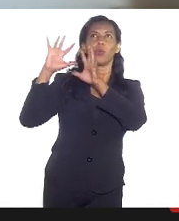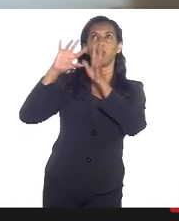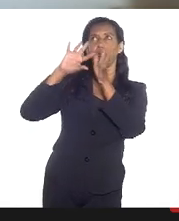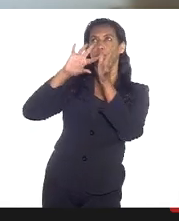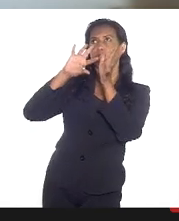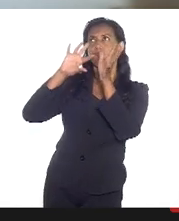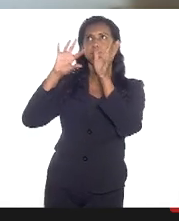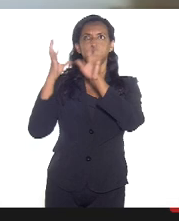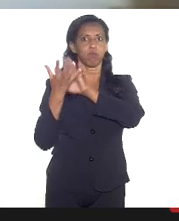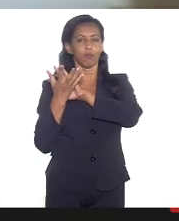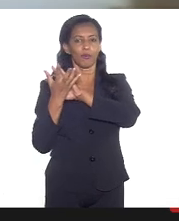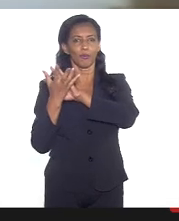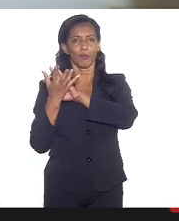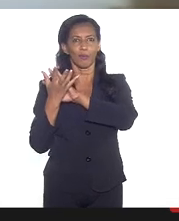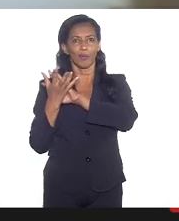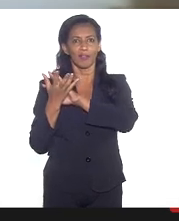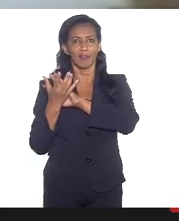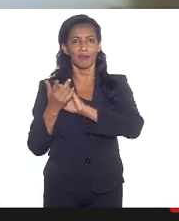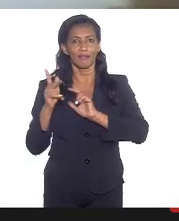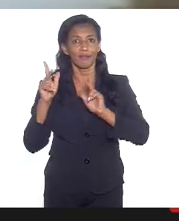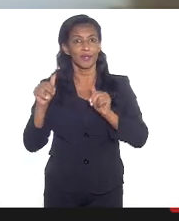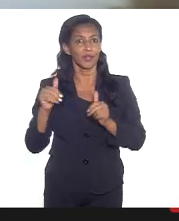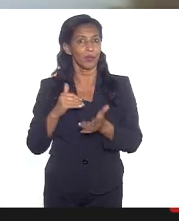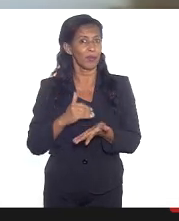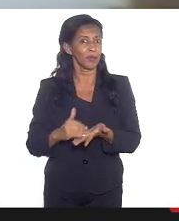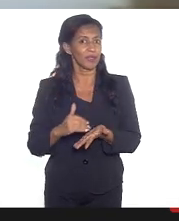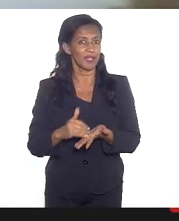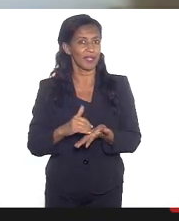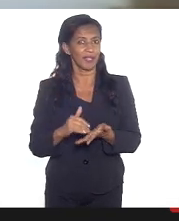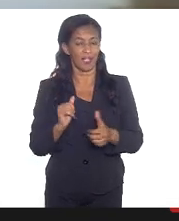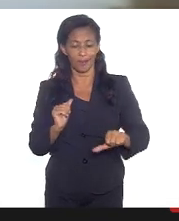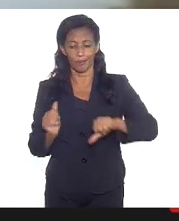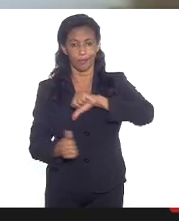o secretário, e muda-se os rumos.